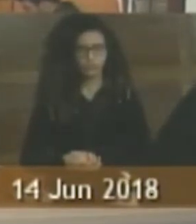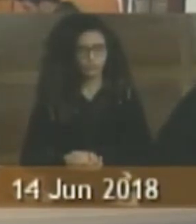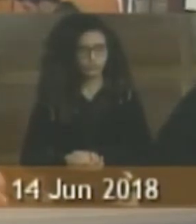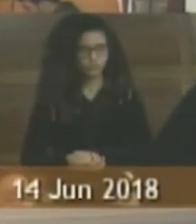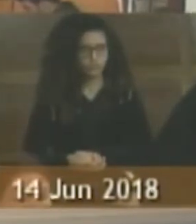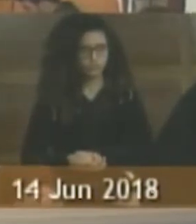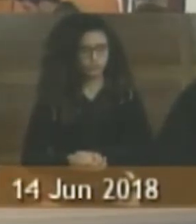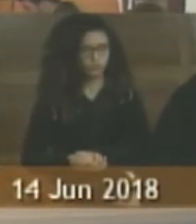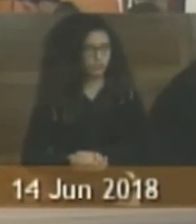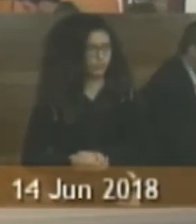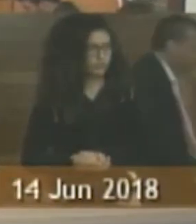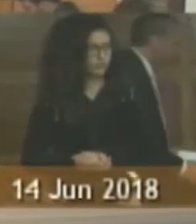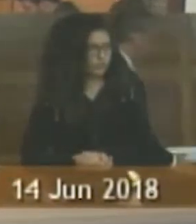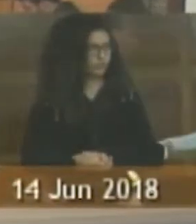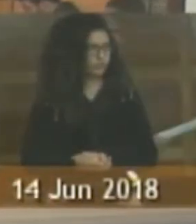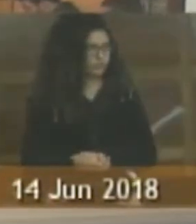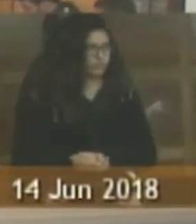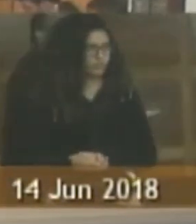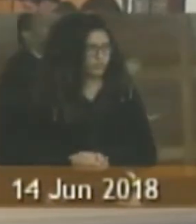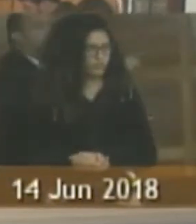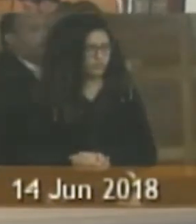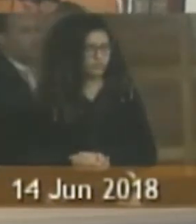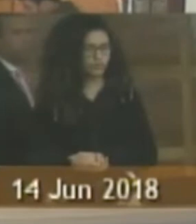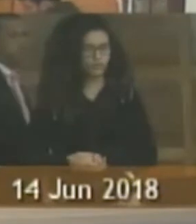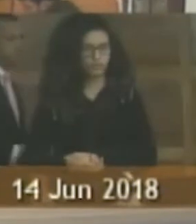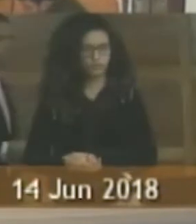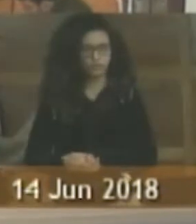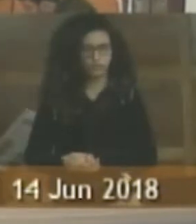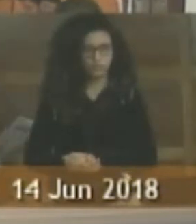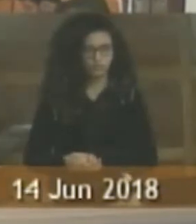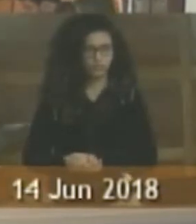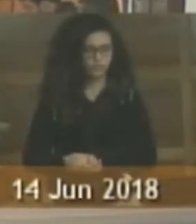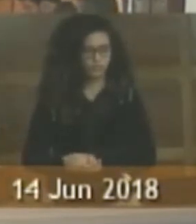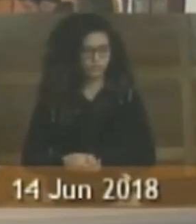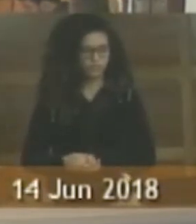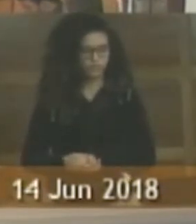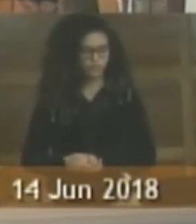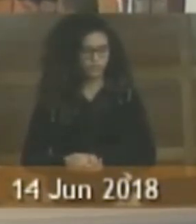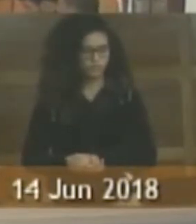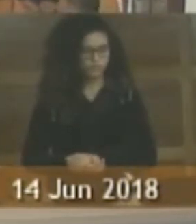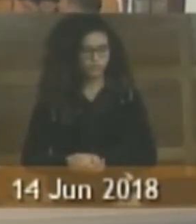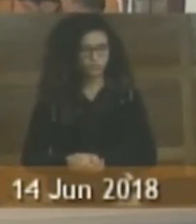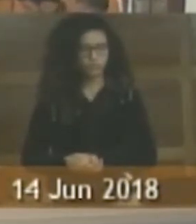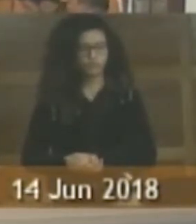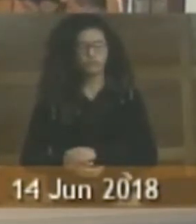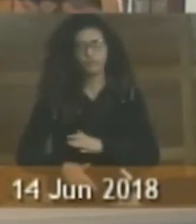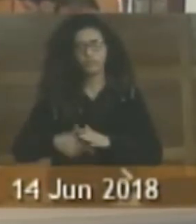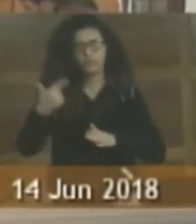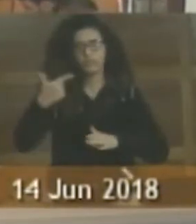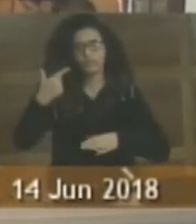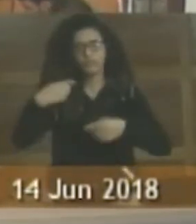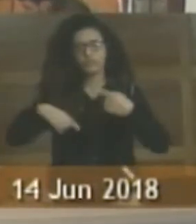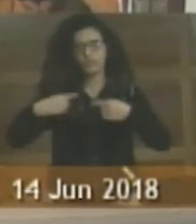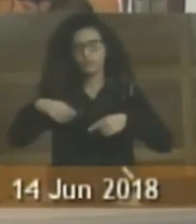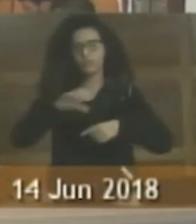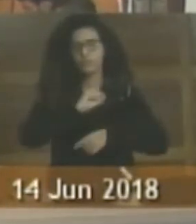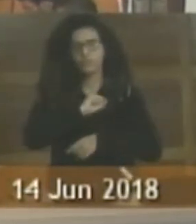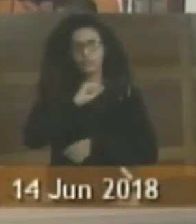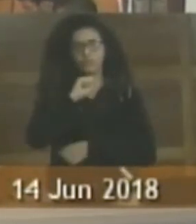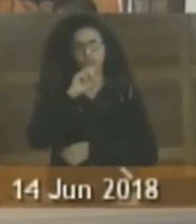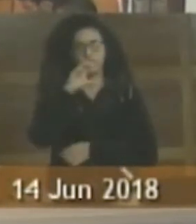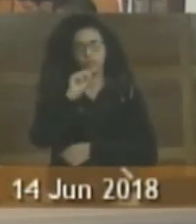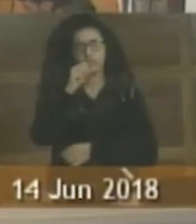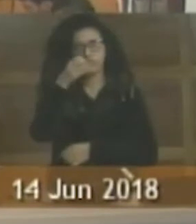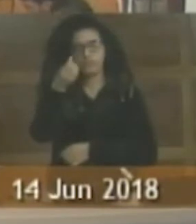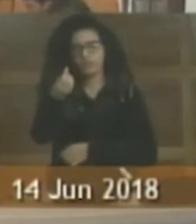Brasil. Inverteu, tá? Em segunda discussão, os pareceres números